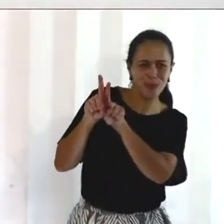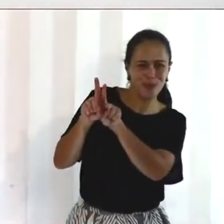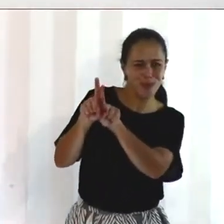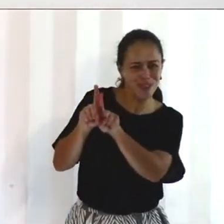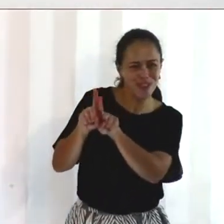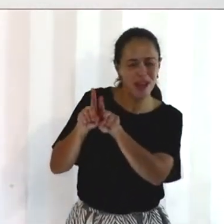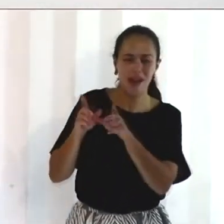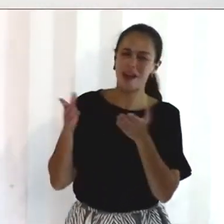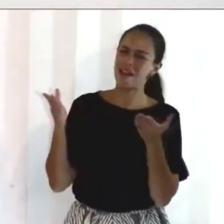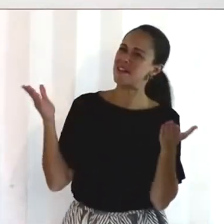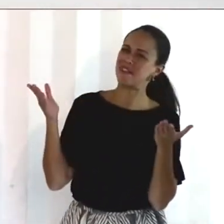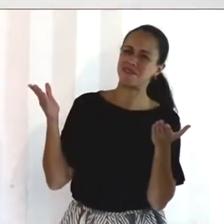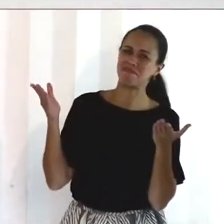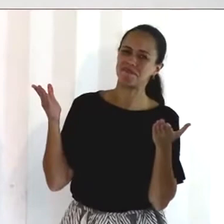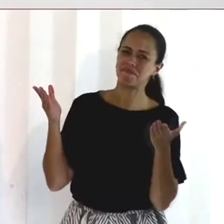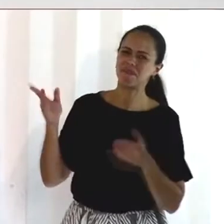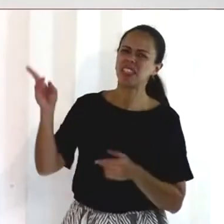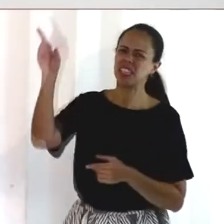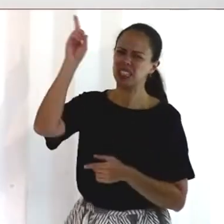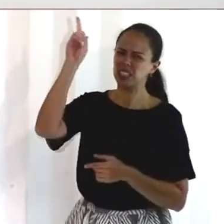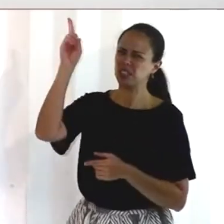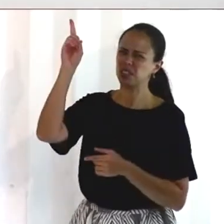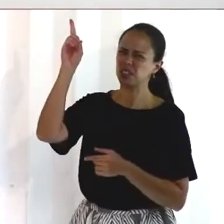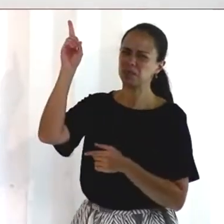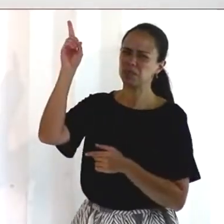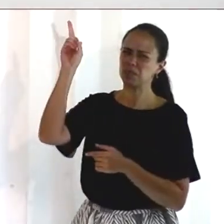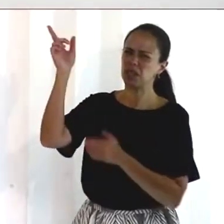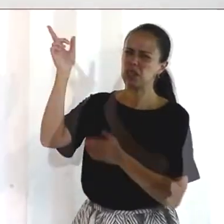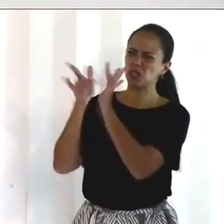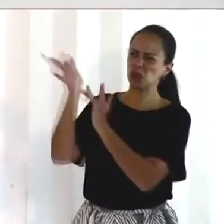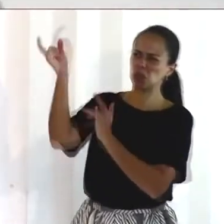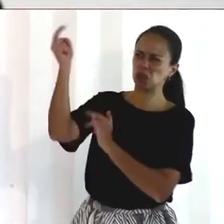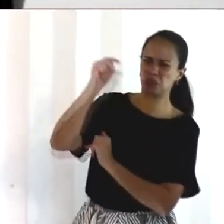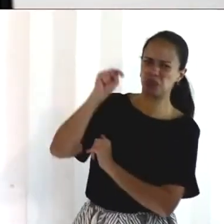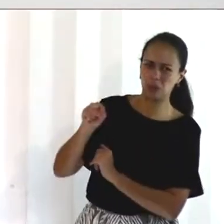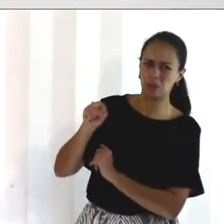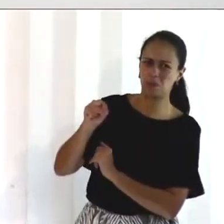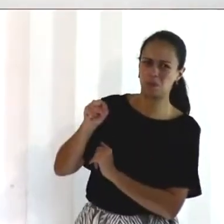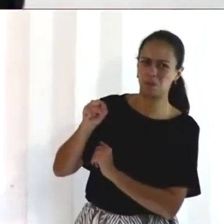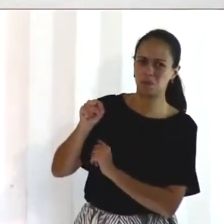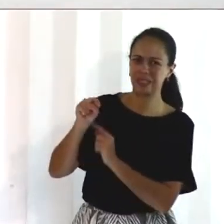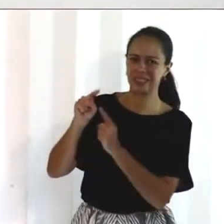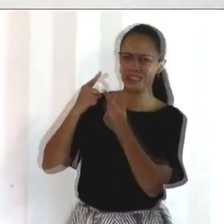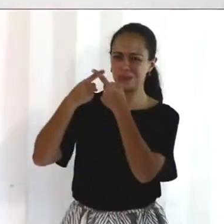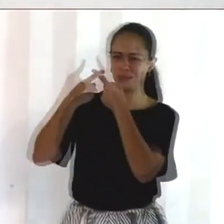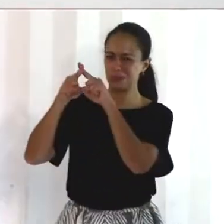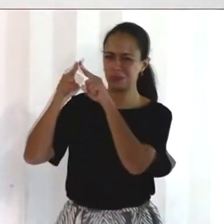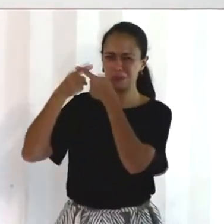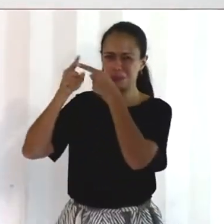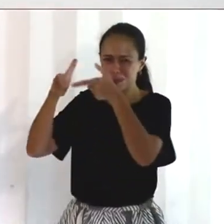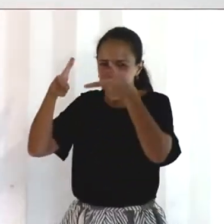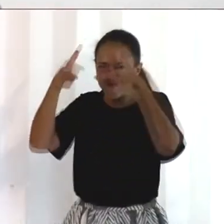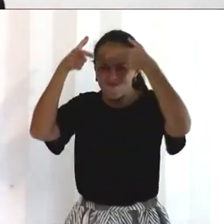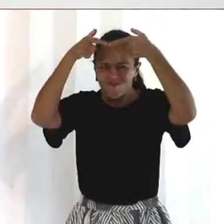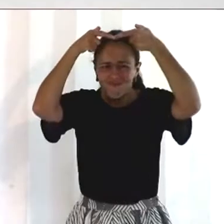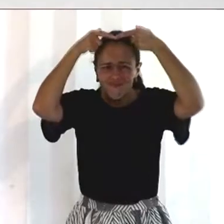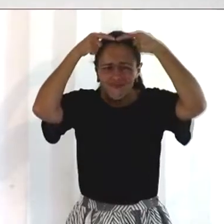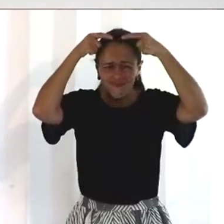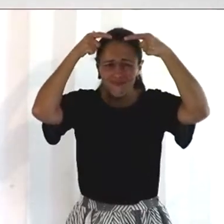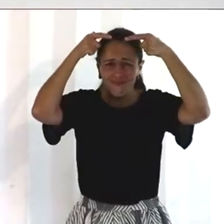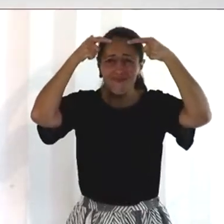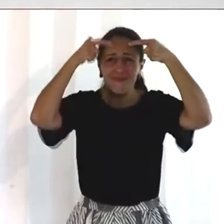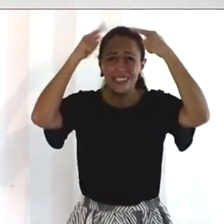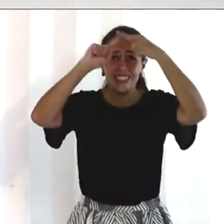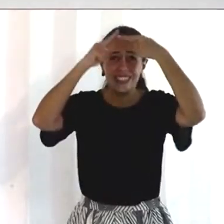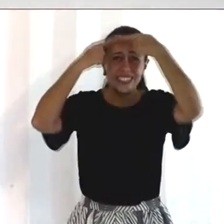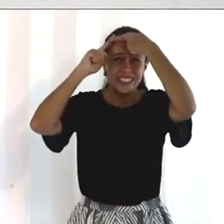meu Senhor teve uma coroa de espinhos, não foi um espinho, uma coroa de espinhos. O meu